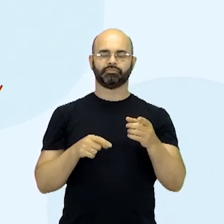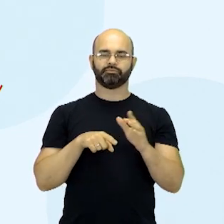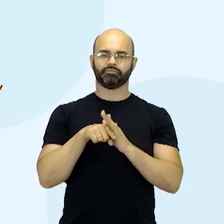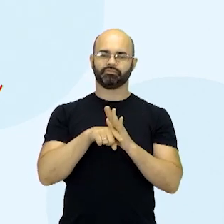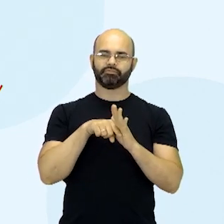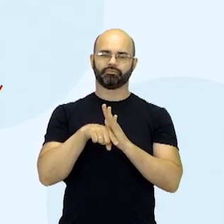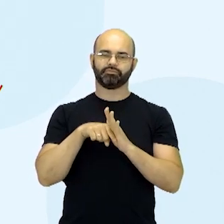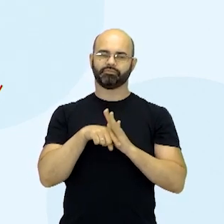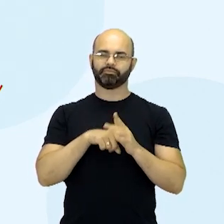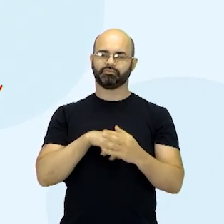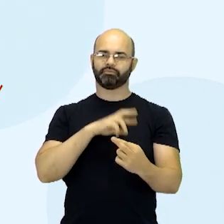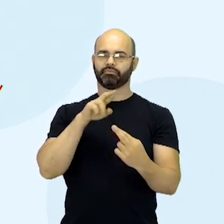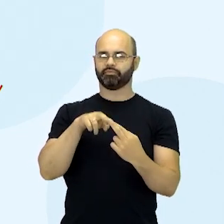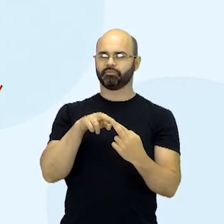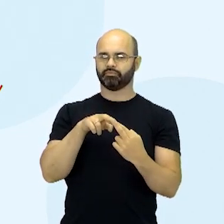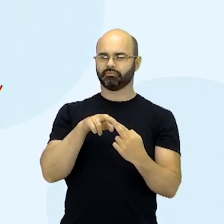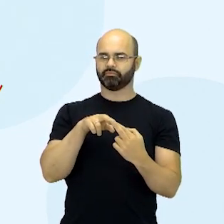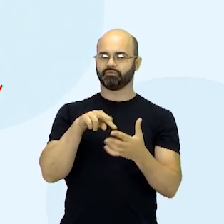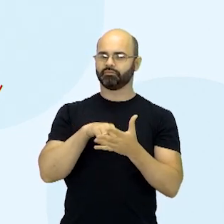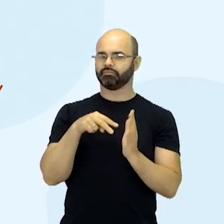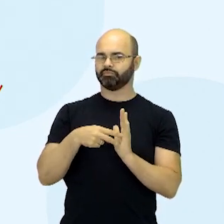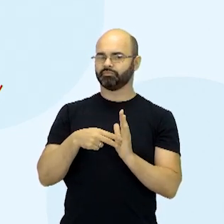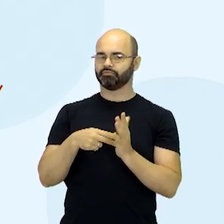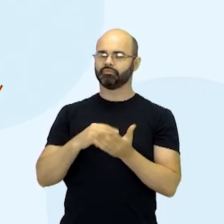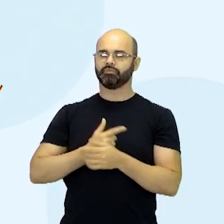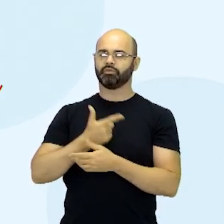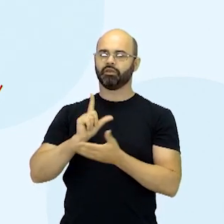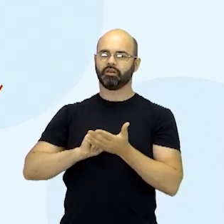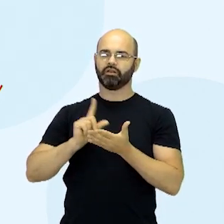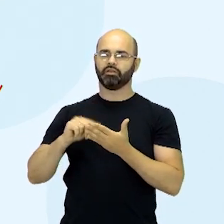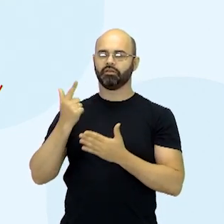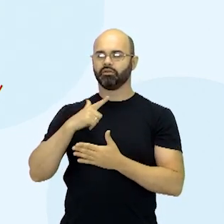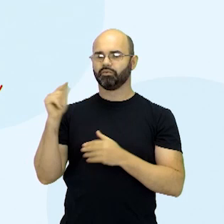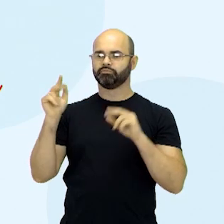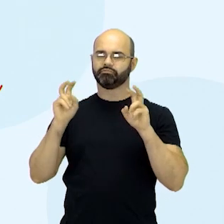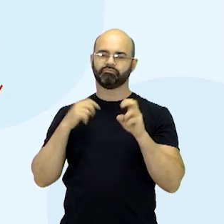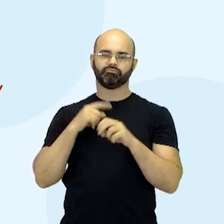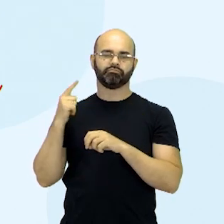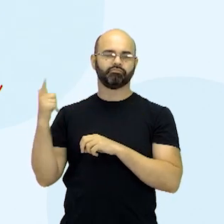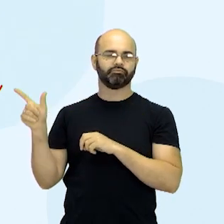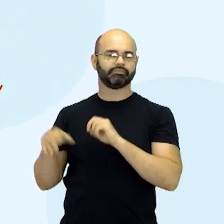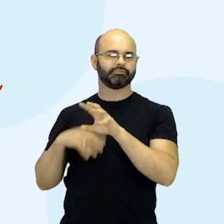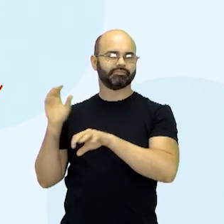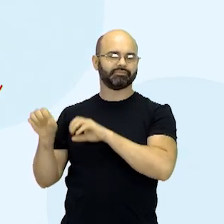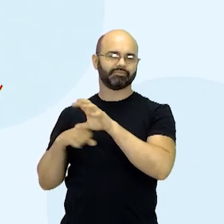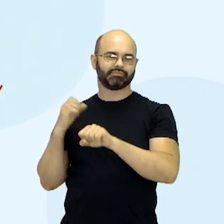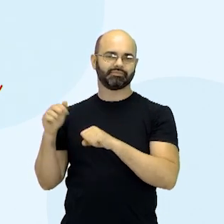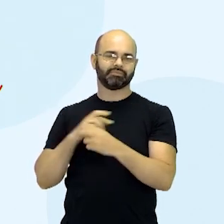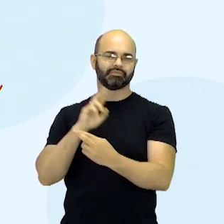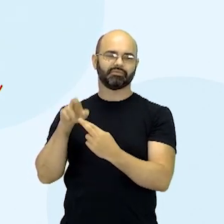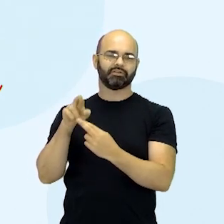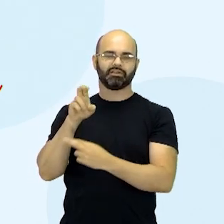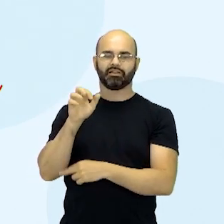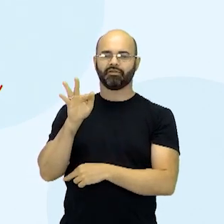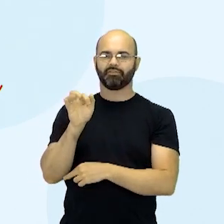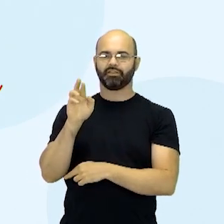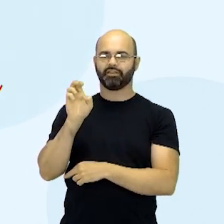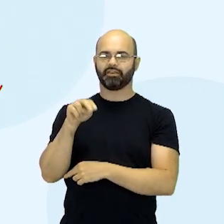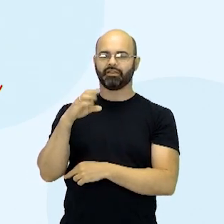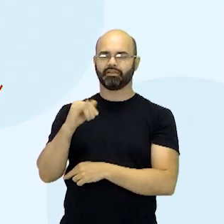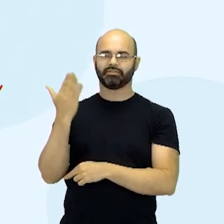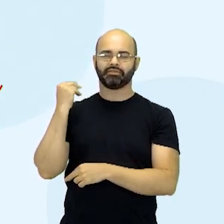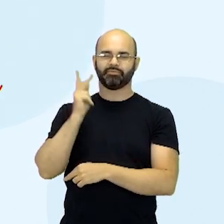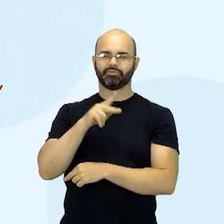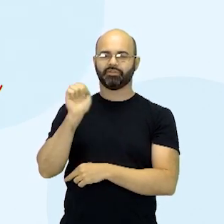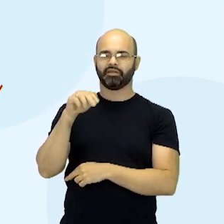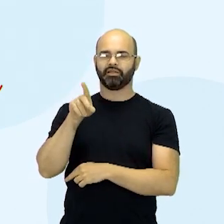uma pesquisa de referência, ou seja, buscar outros artigos, outras fontes. Quando eu falo referência, lembra da professora Andréia também